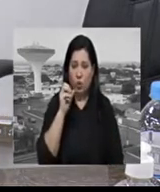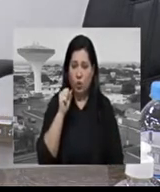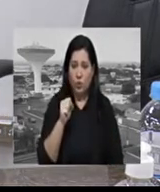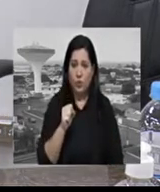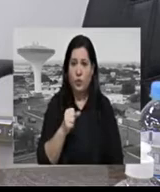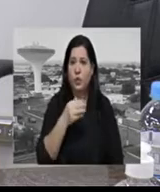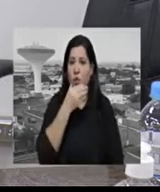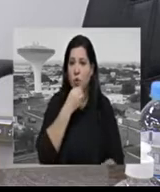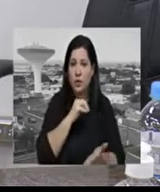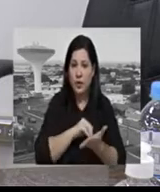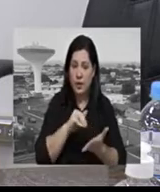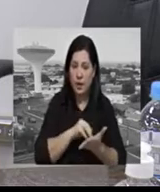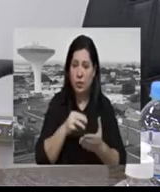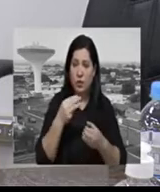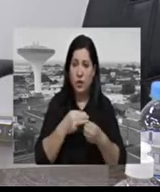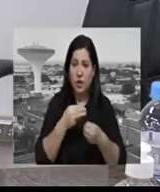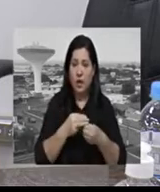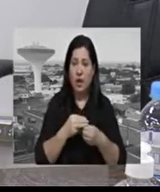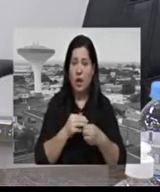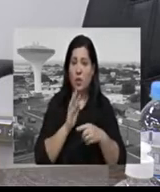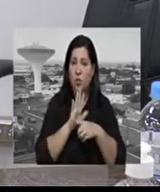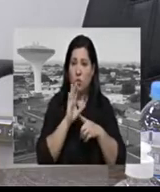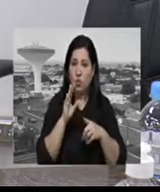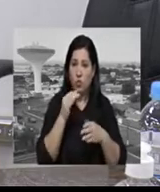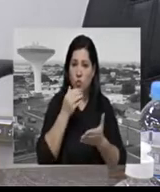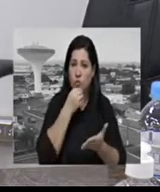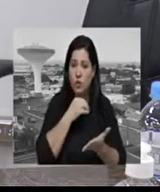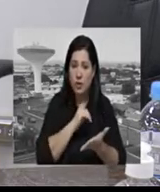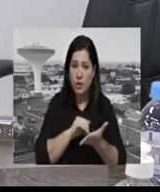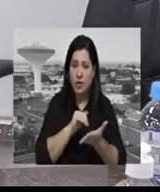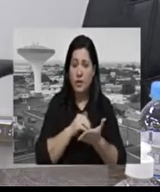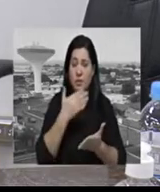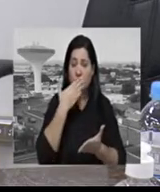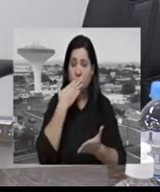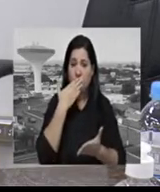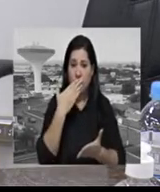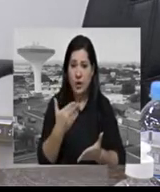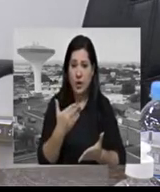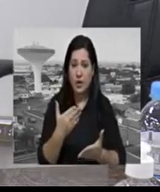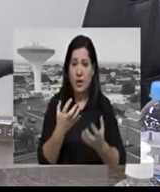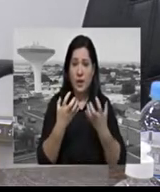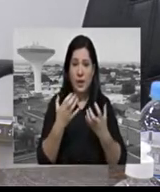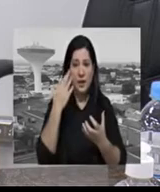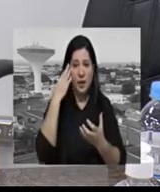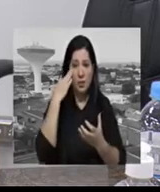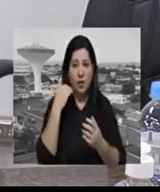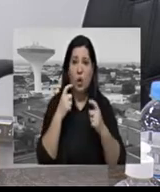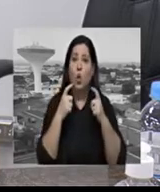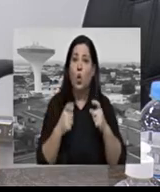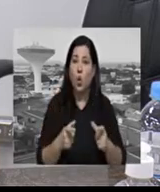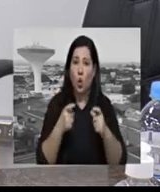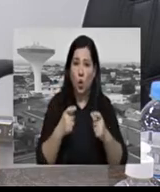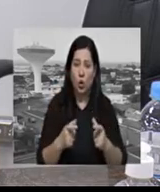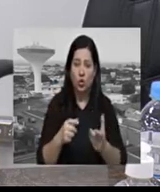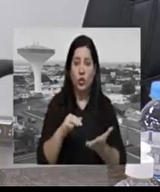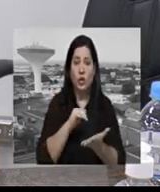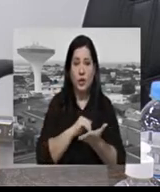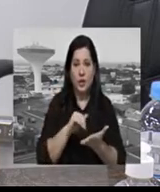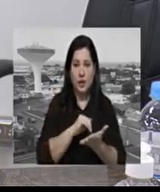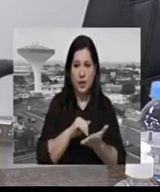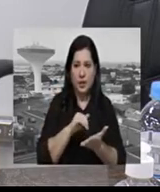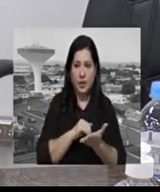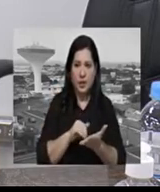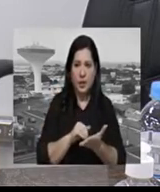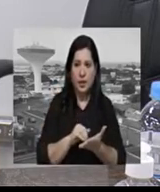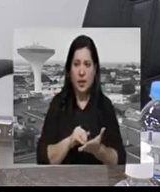secretário municipal assessor do secretário então a gente pede o que a gente consegue saber onde está funcionando Essa secretaria e não